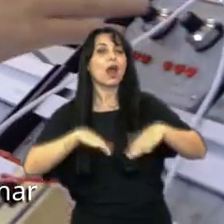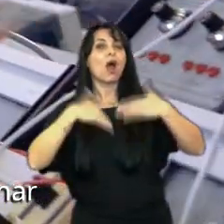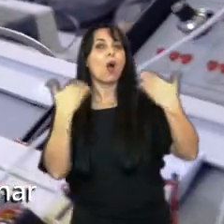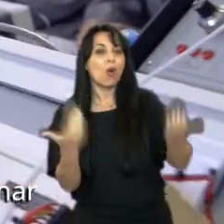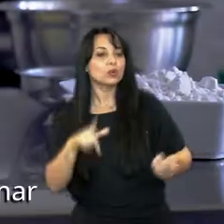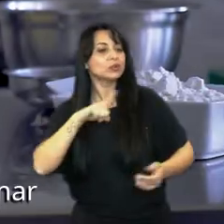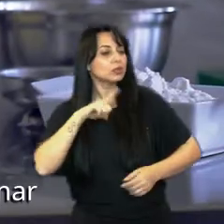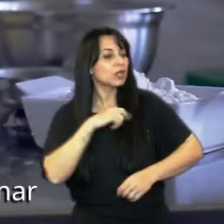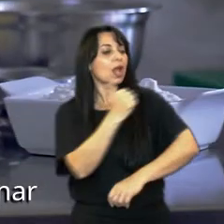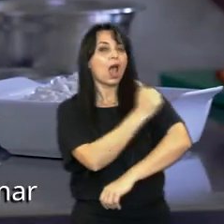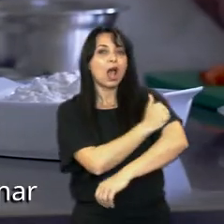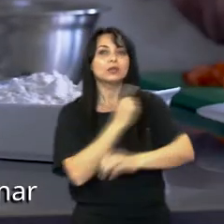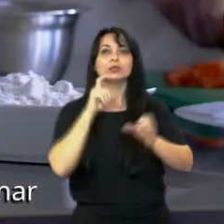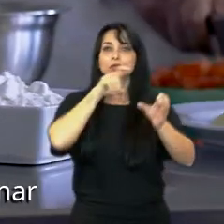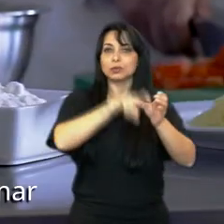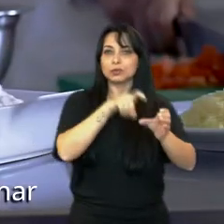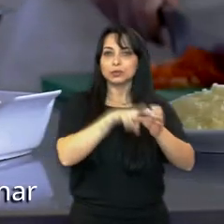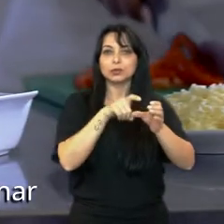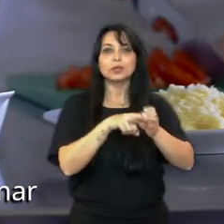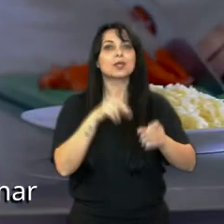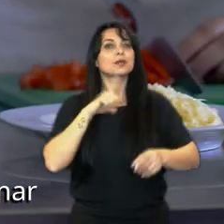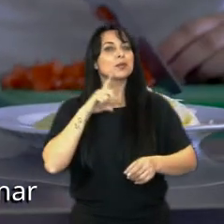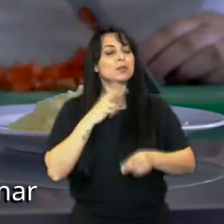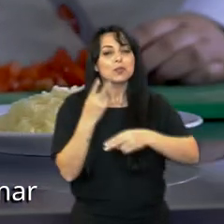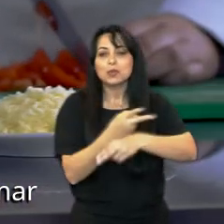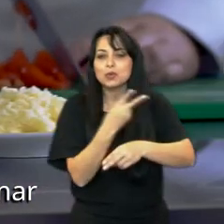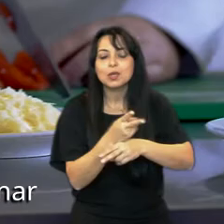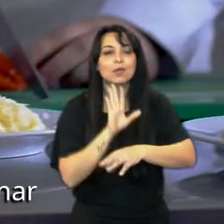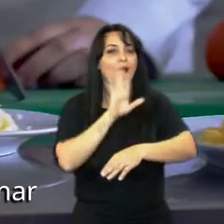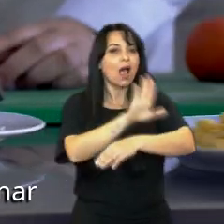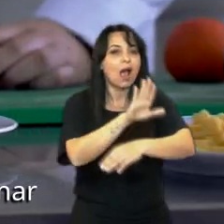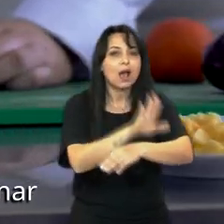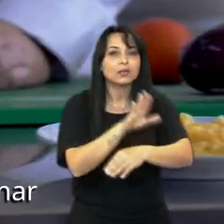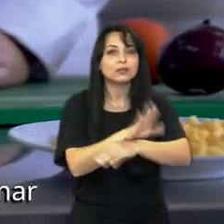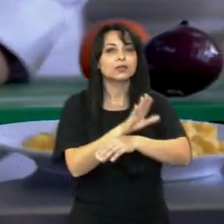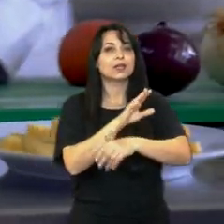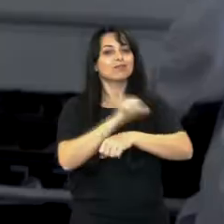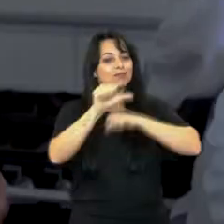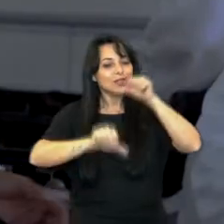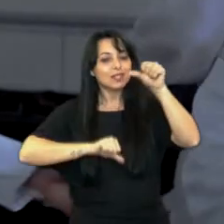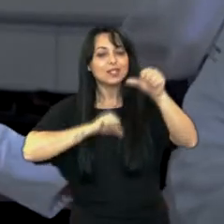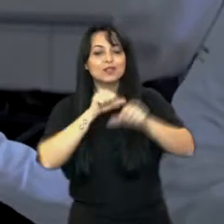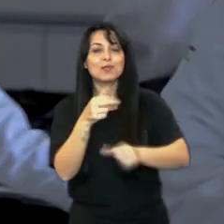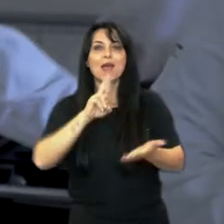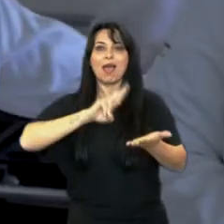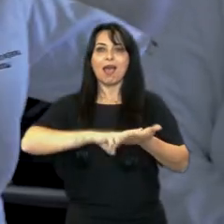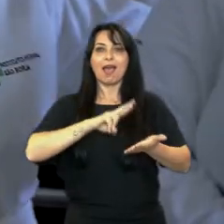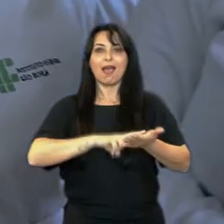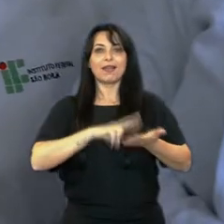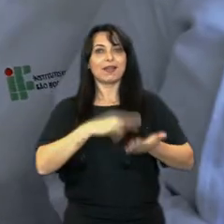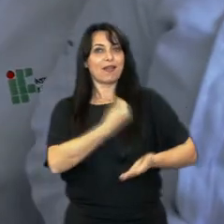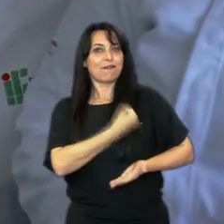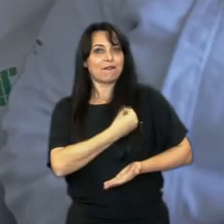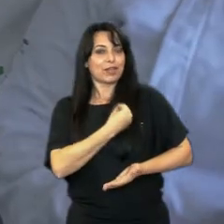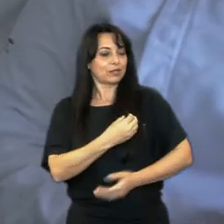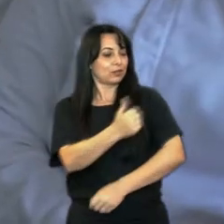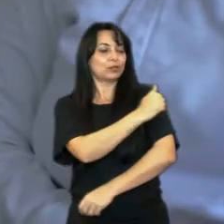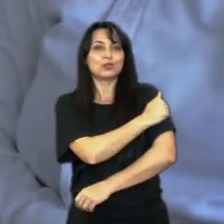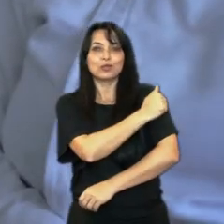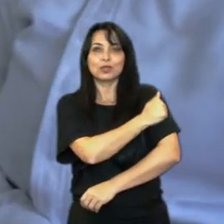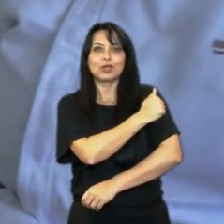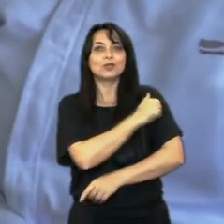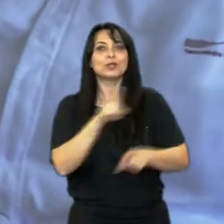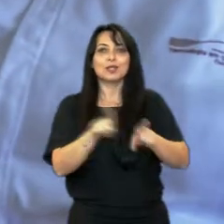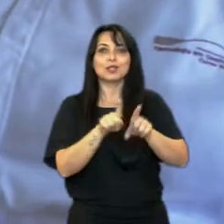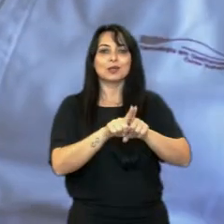onde estamos inseridos, procuramos contribuir para transformar a realidade dos nossos alunos e